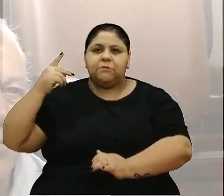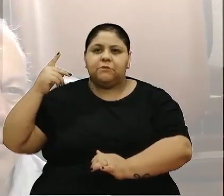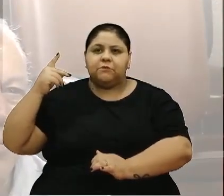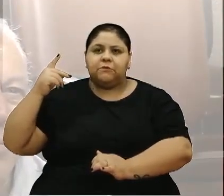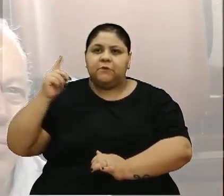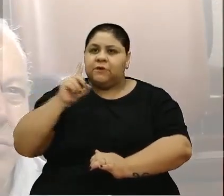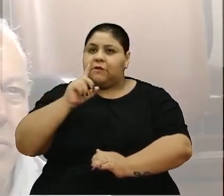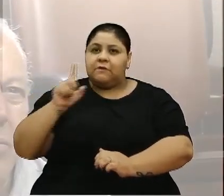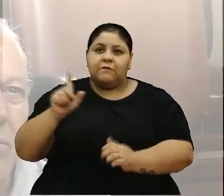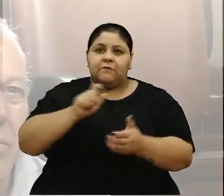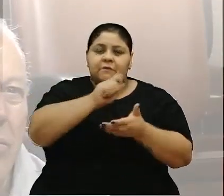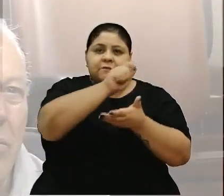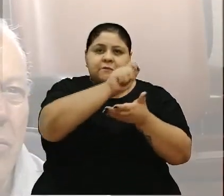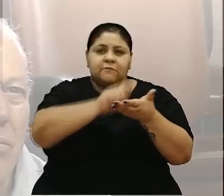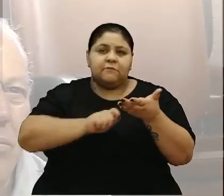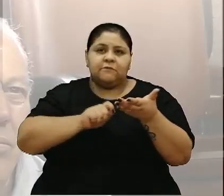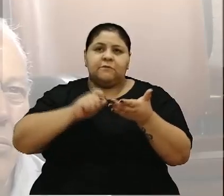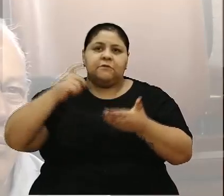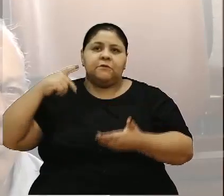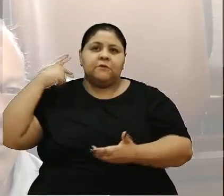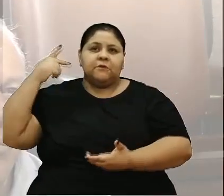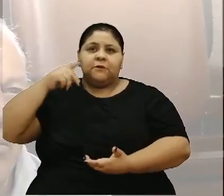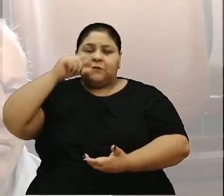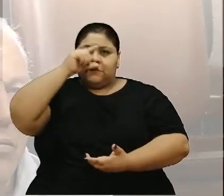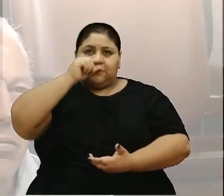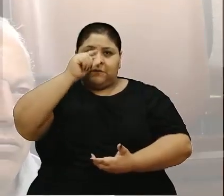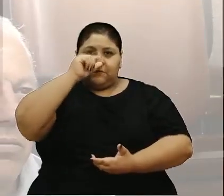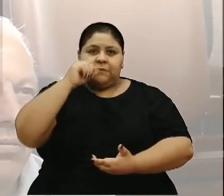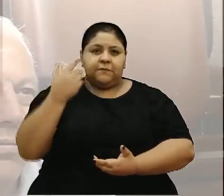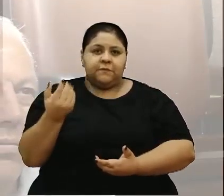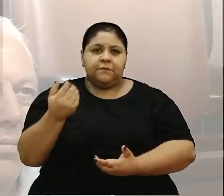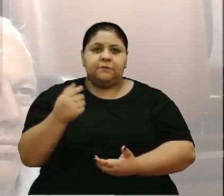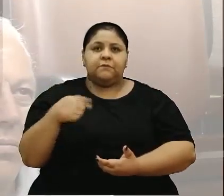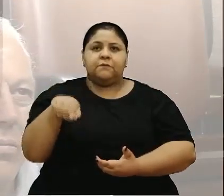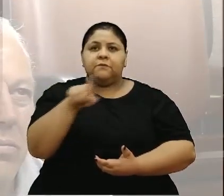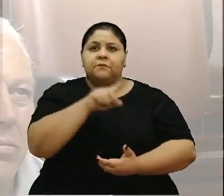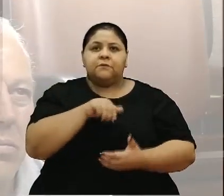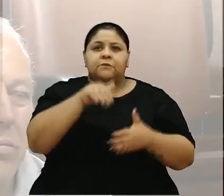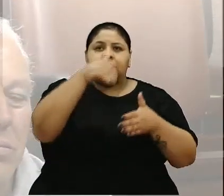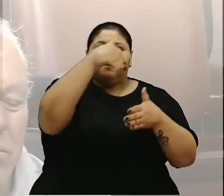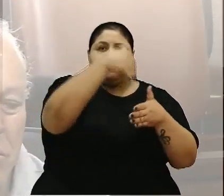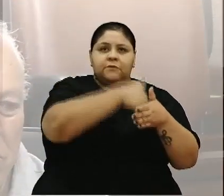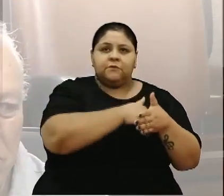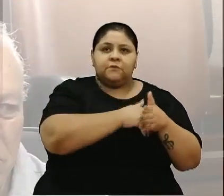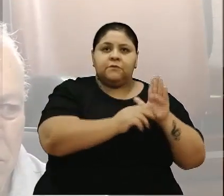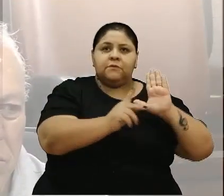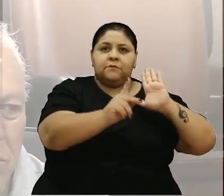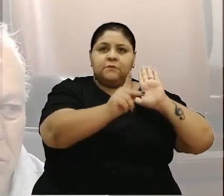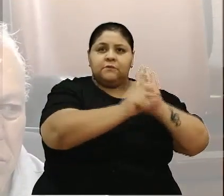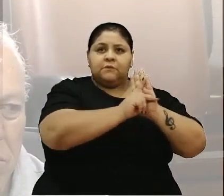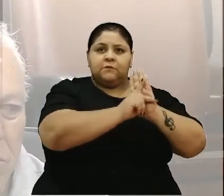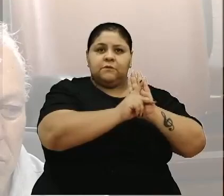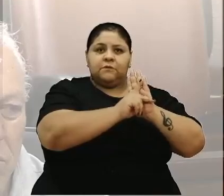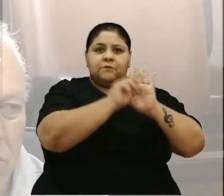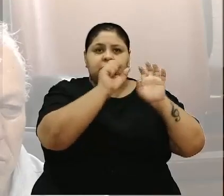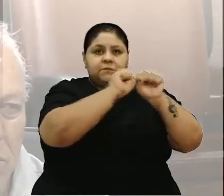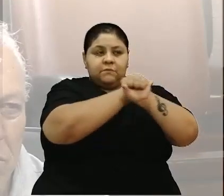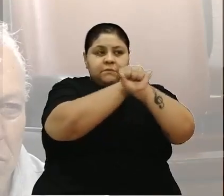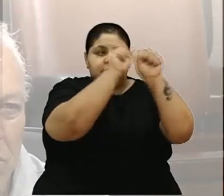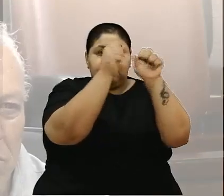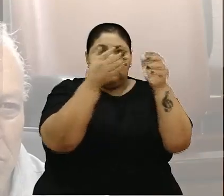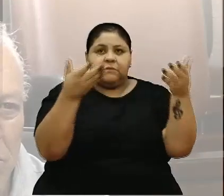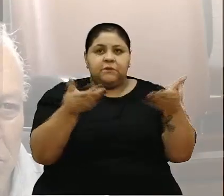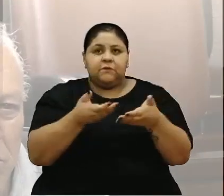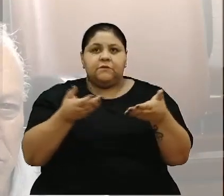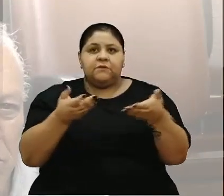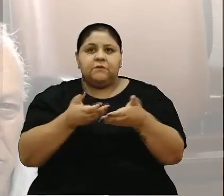não assinatura do vereador Fantinel, né, que nós estamos votando esse projeto na manhã histórica de